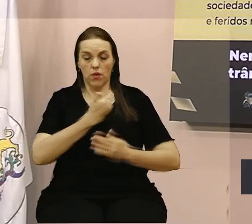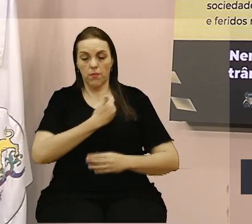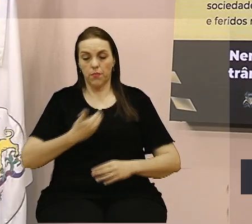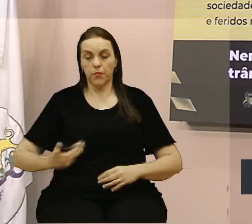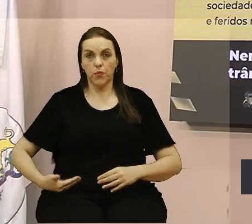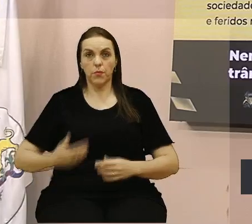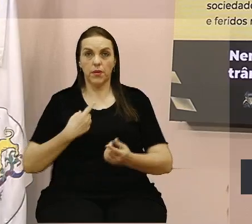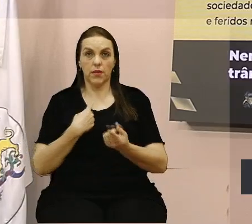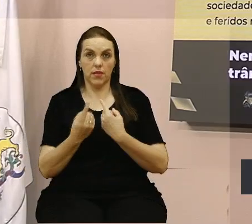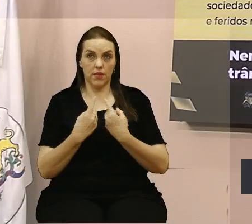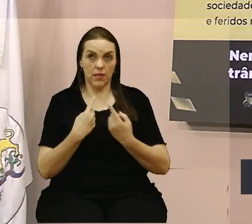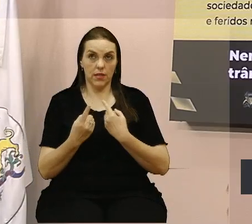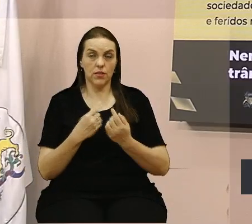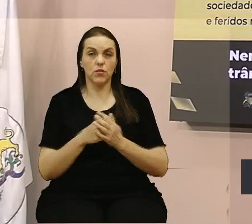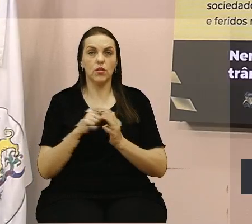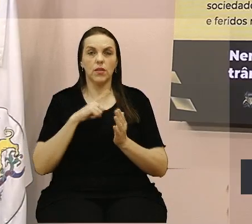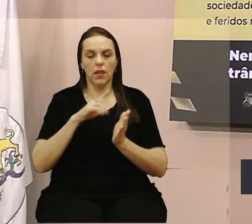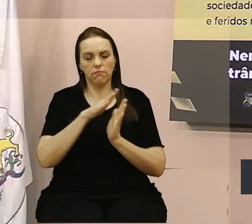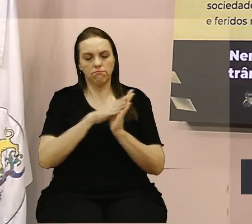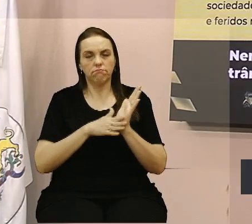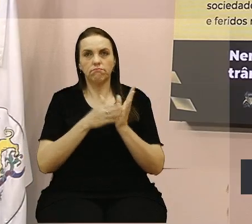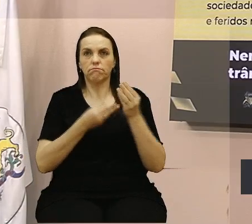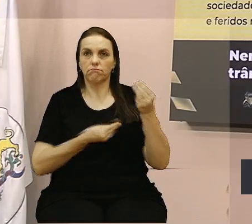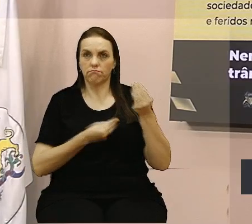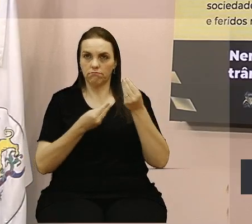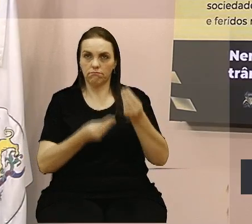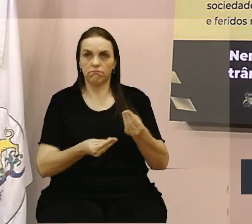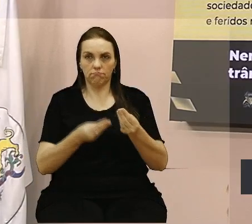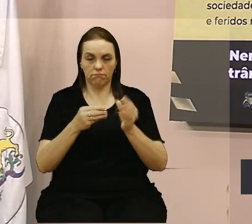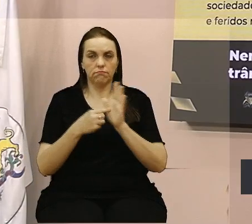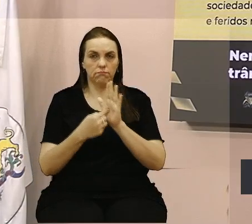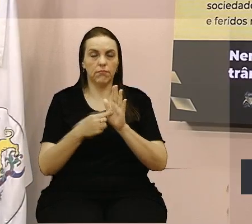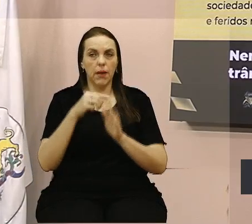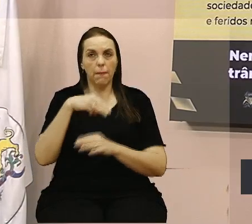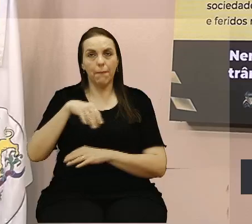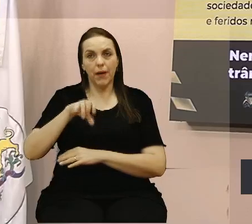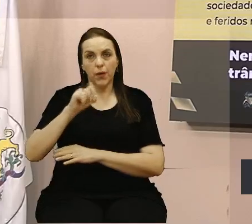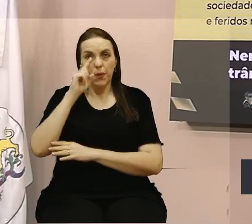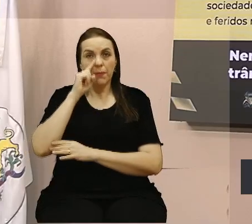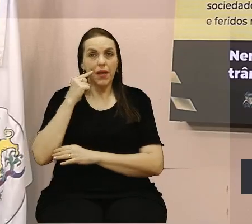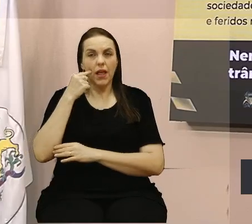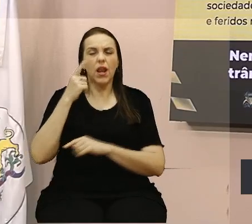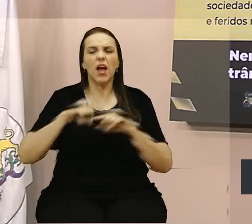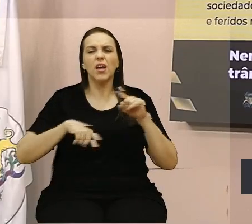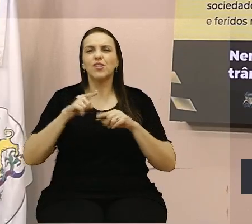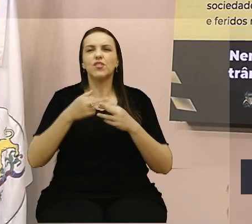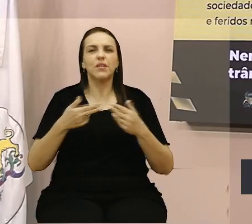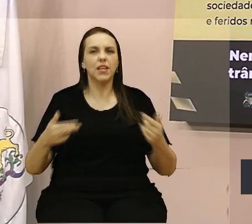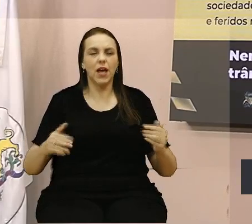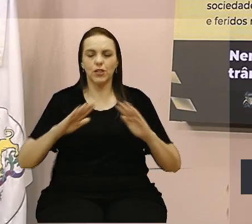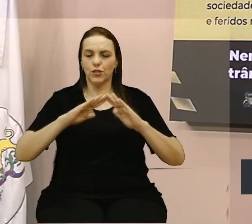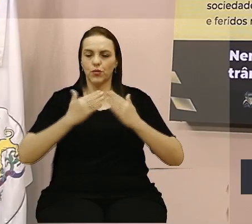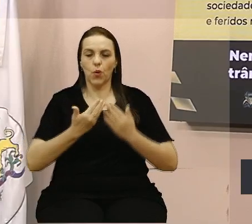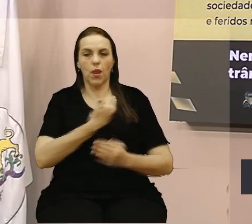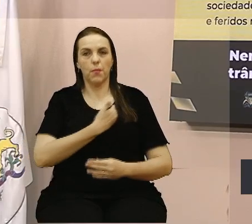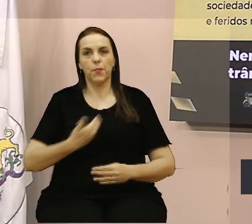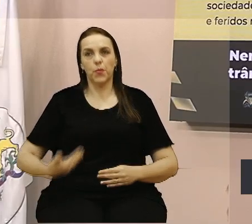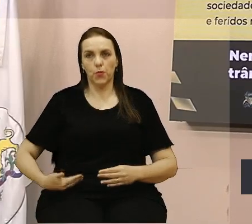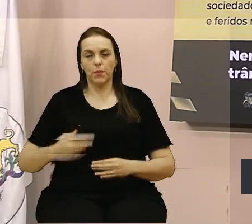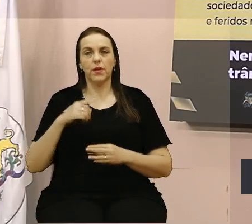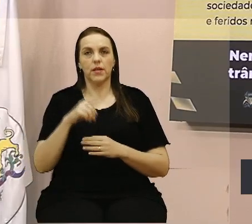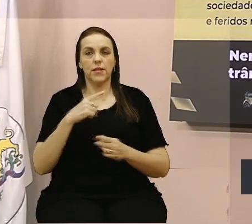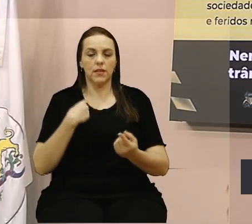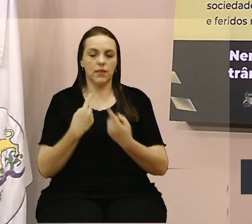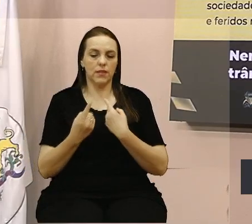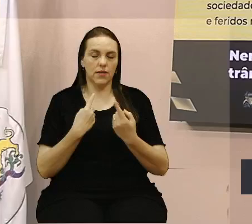esse flyer alusivo ao Maio Amarelo e mais algumas outras atividades que a Escola Pública de Trânsito se propõe a nível